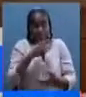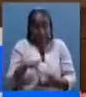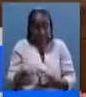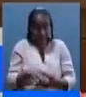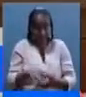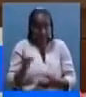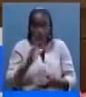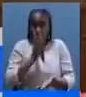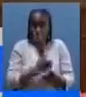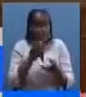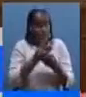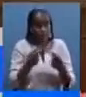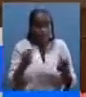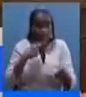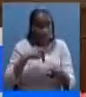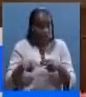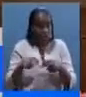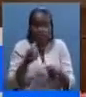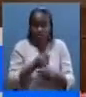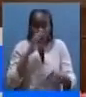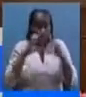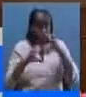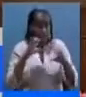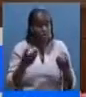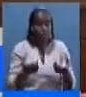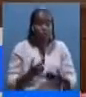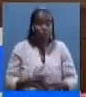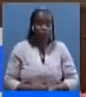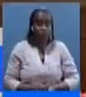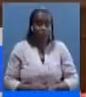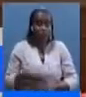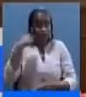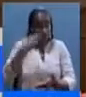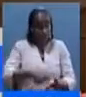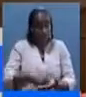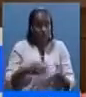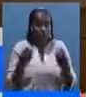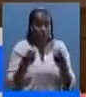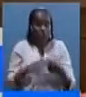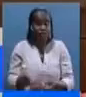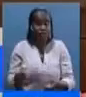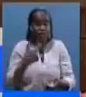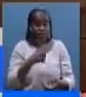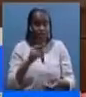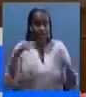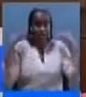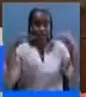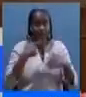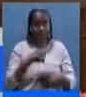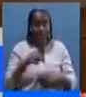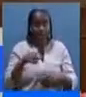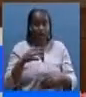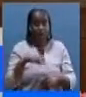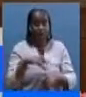ferramentas eletrónicas, das possibilidades de comunicação, investir muito na teleinformação, na telemedicina,